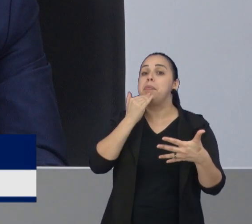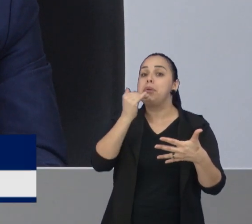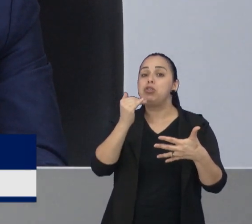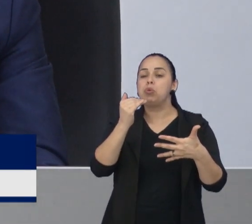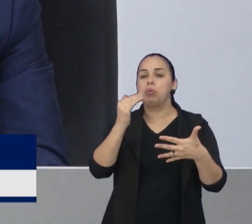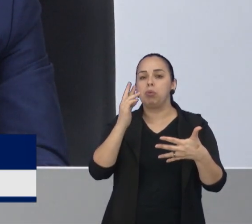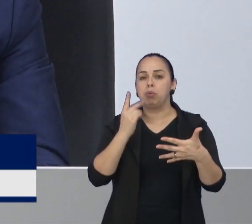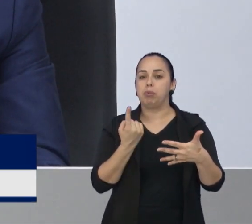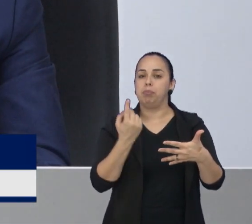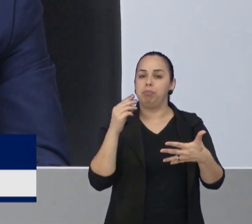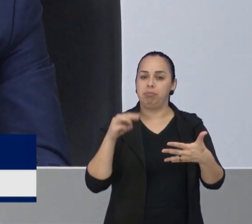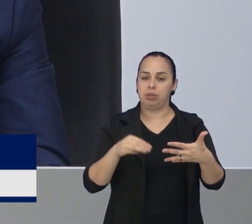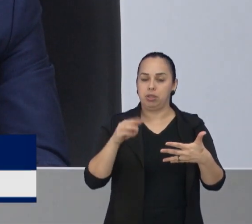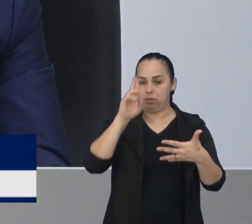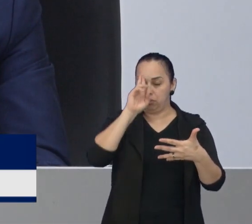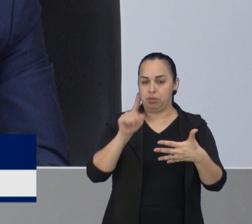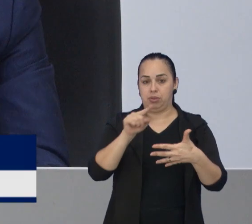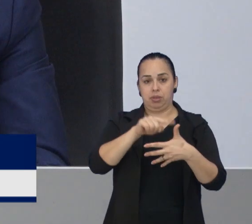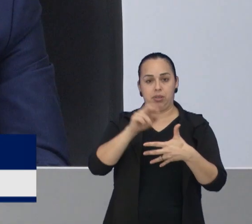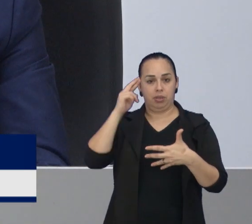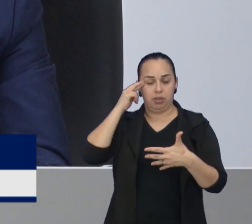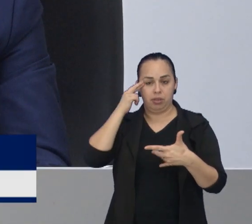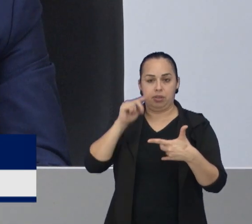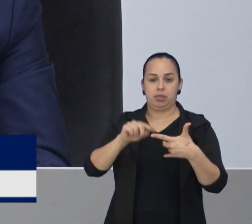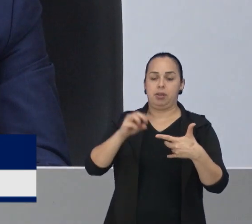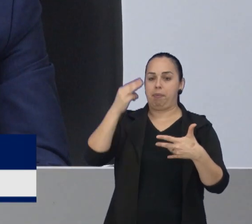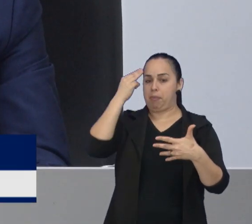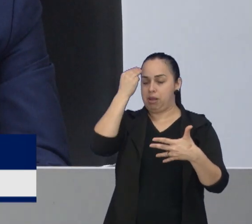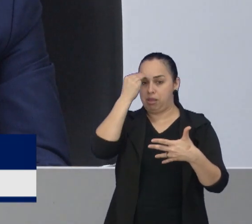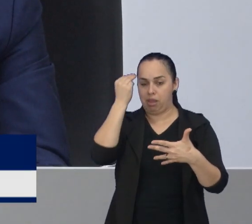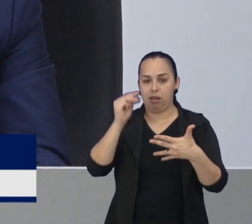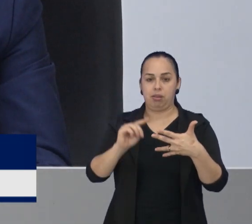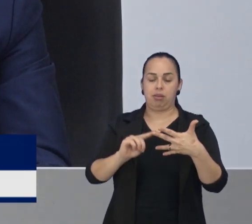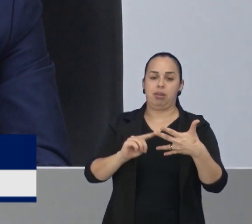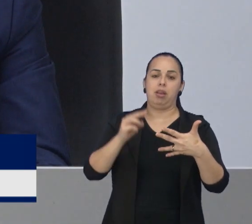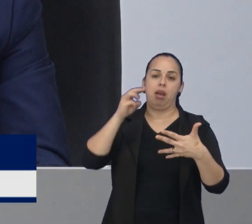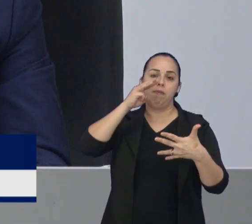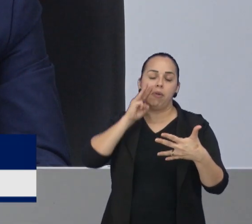das vereadoras Rogério Lacacém, Marcelo Garcia,